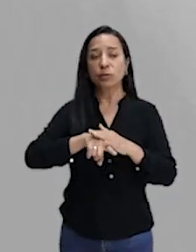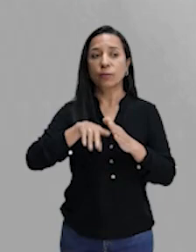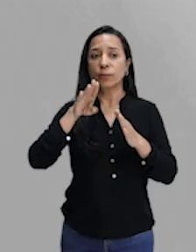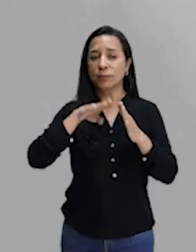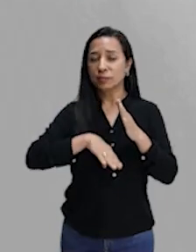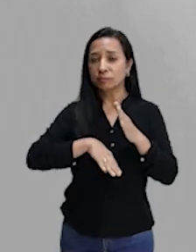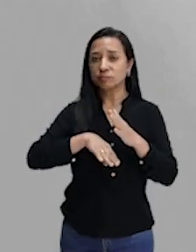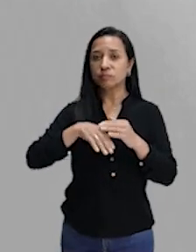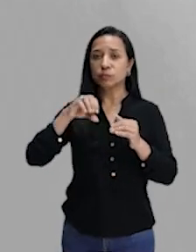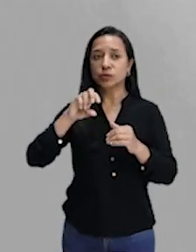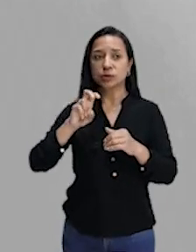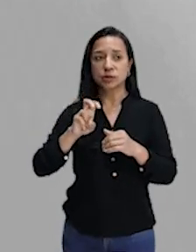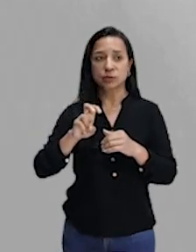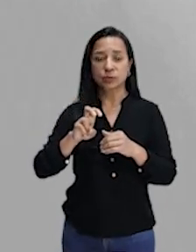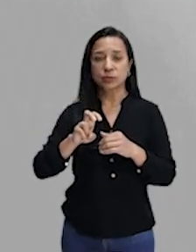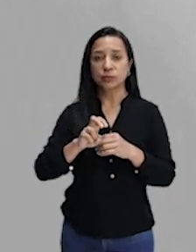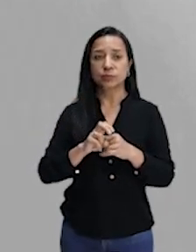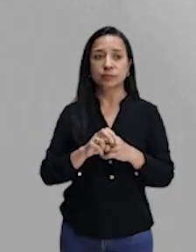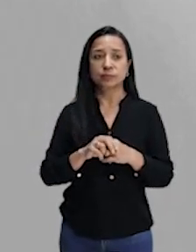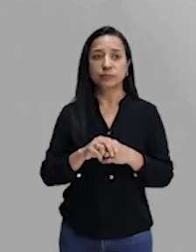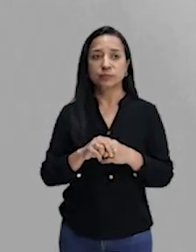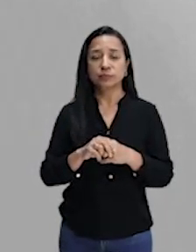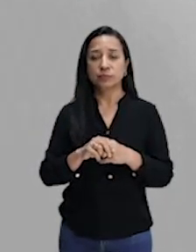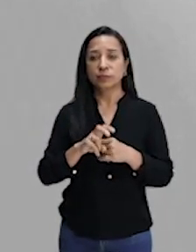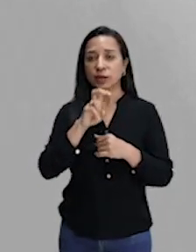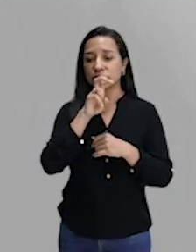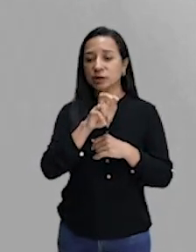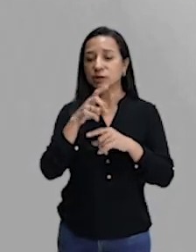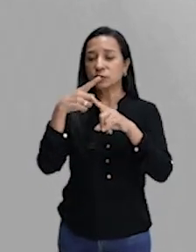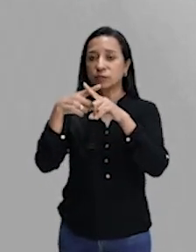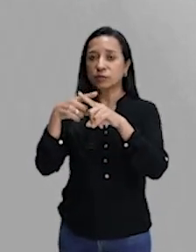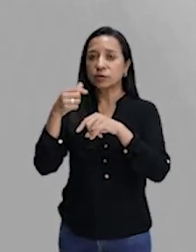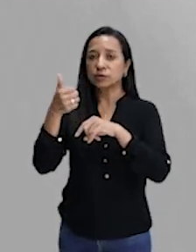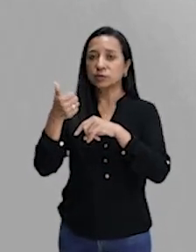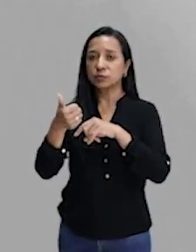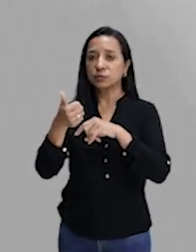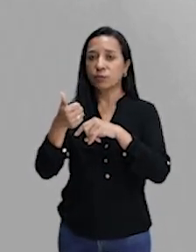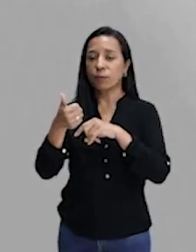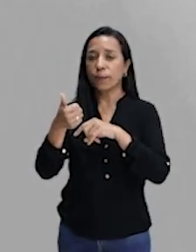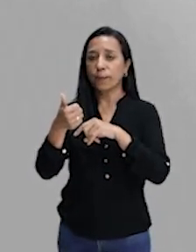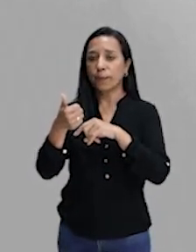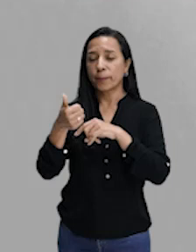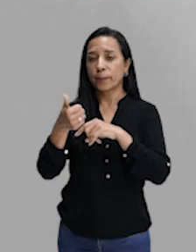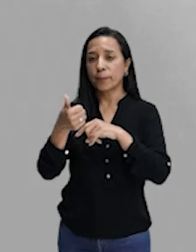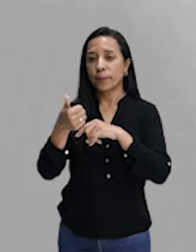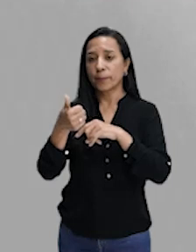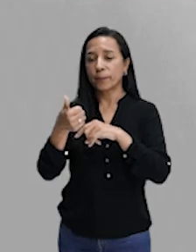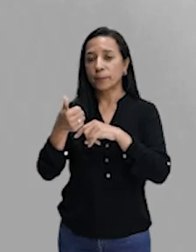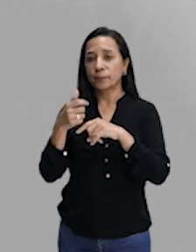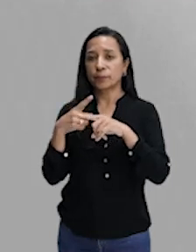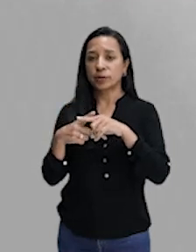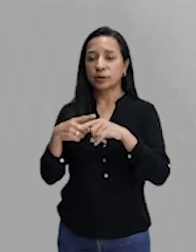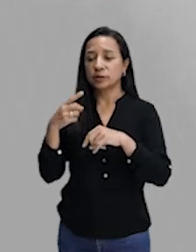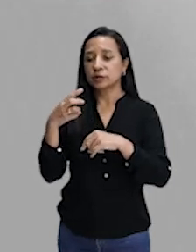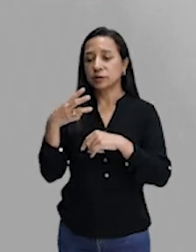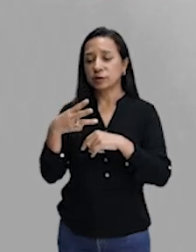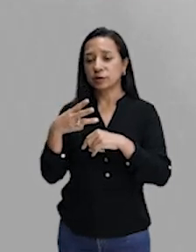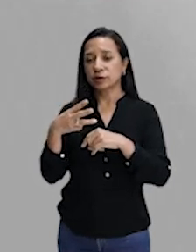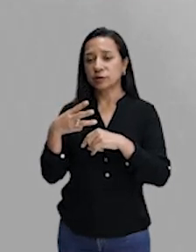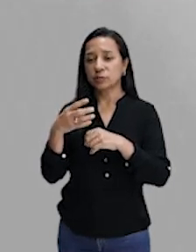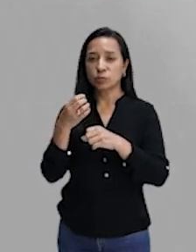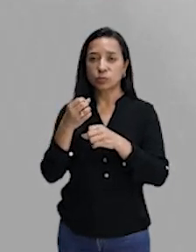30 com três cinco vezes um dá cinco mais três dá oito